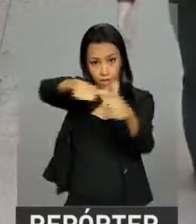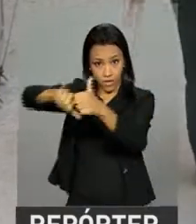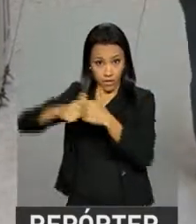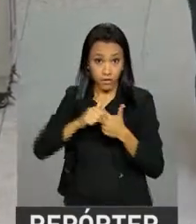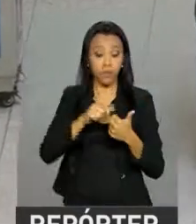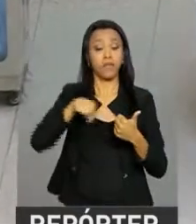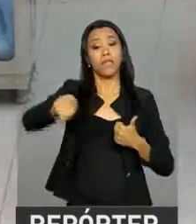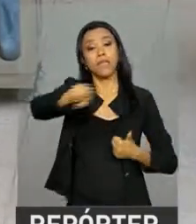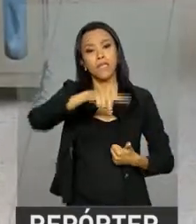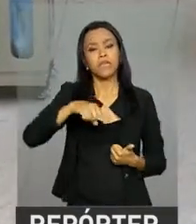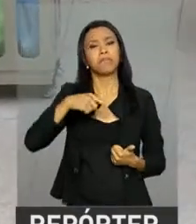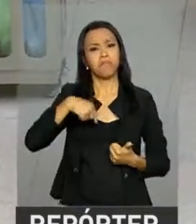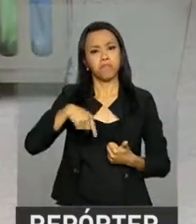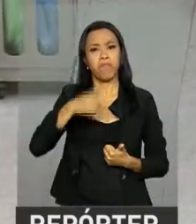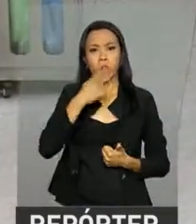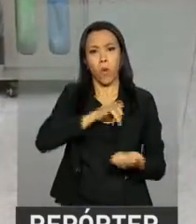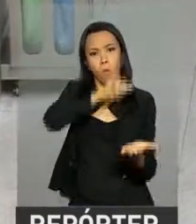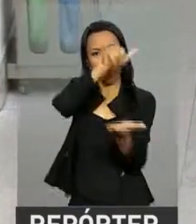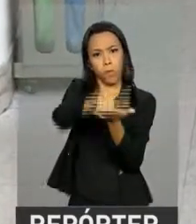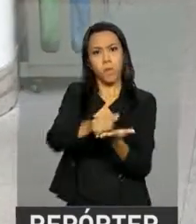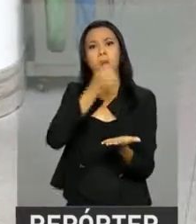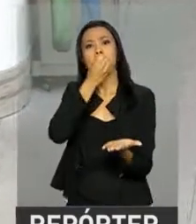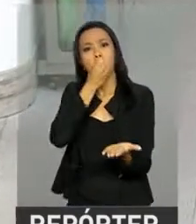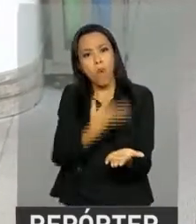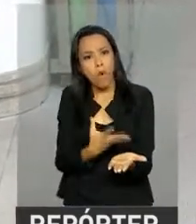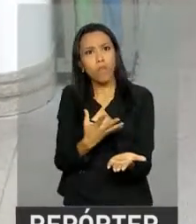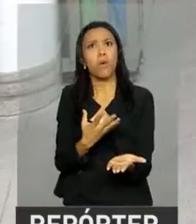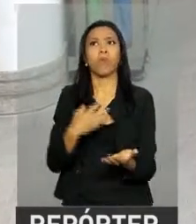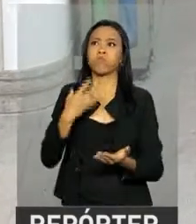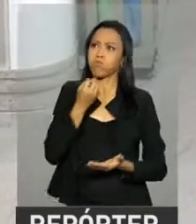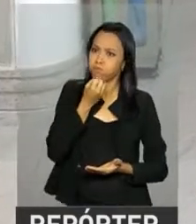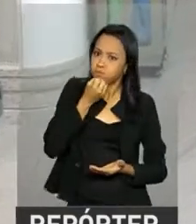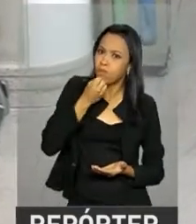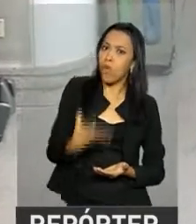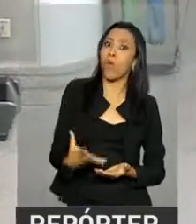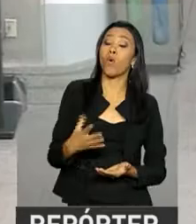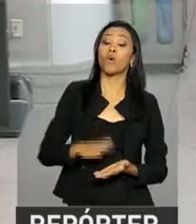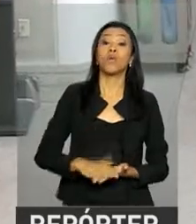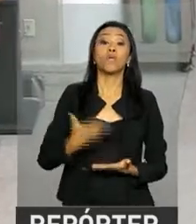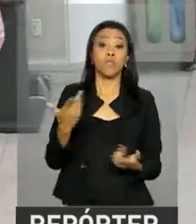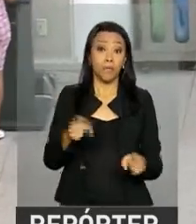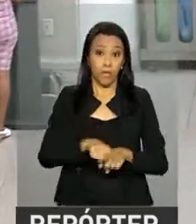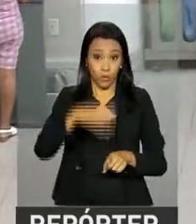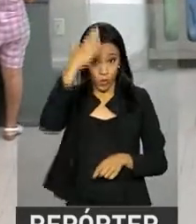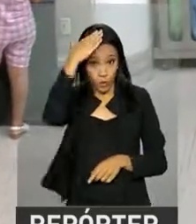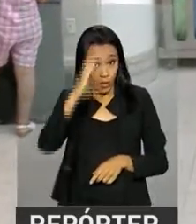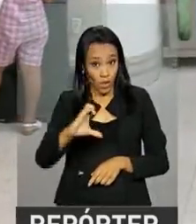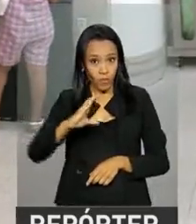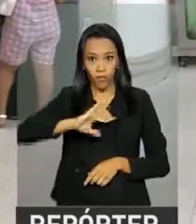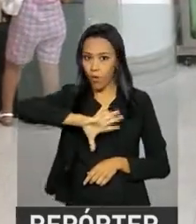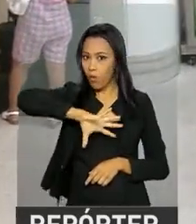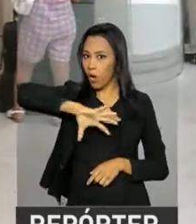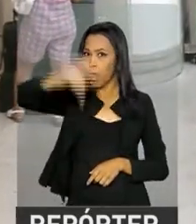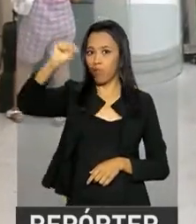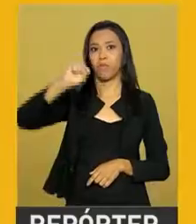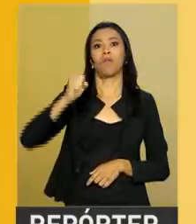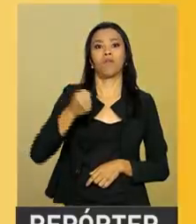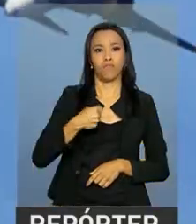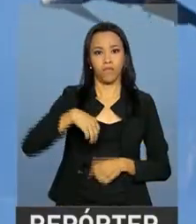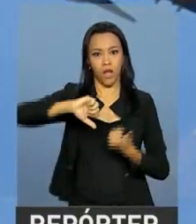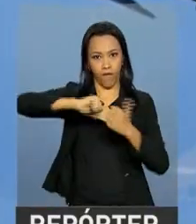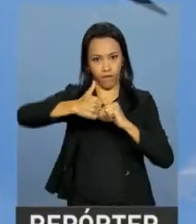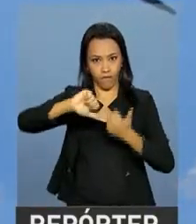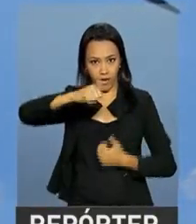passageiros consideram os aeroportos bons ou muito bons. O de Curitiba foi o campeão entre os mais bem avaliados.